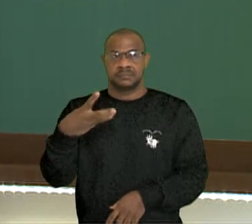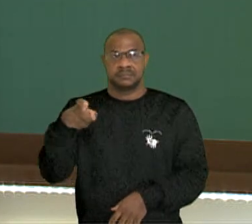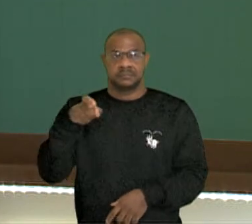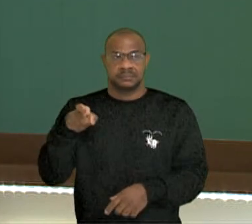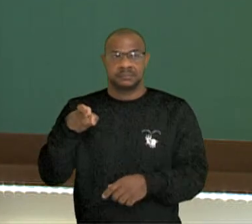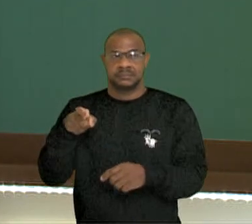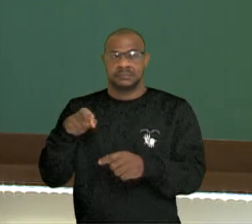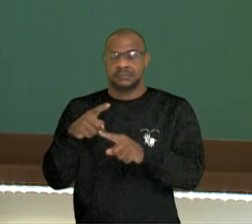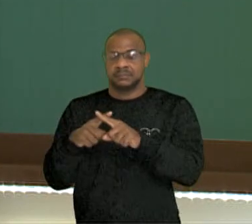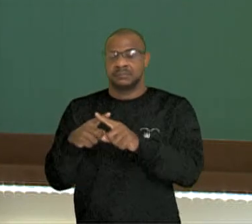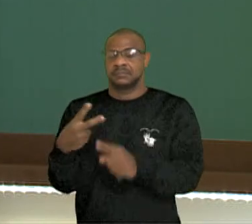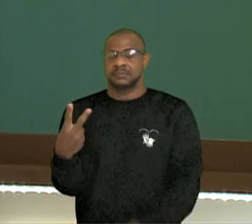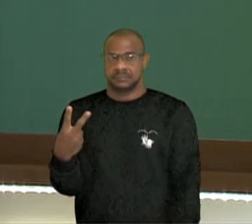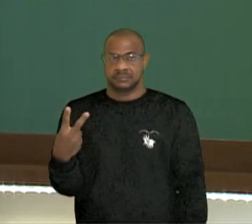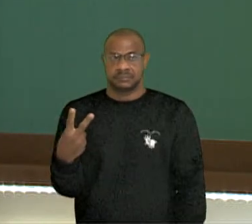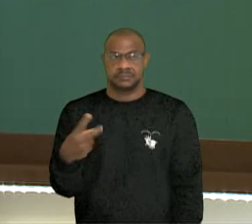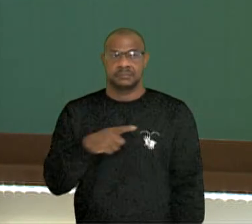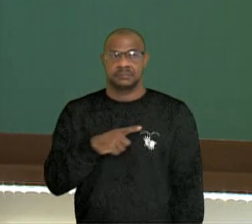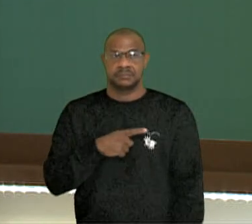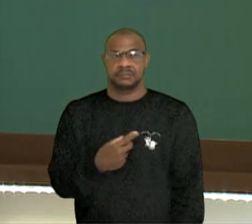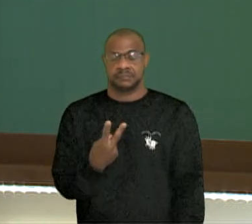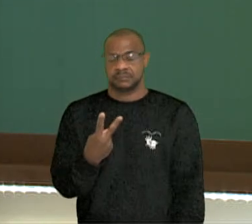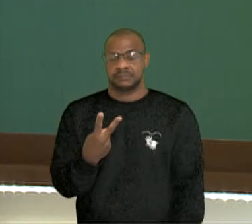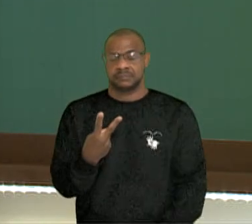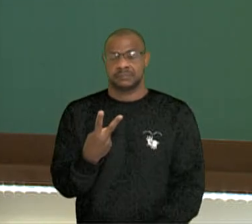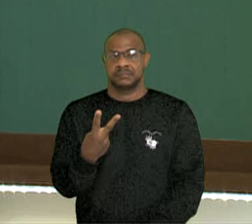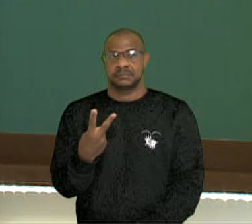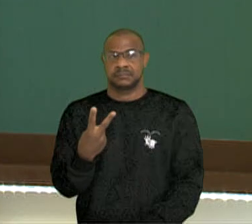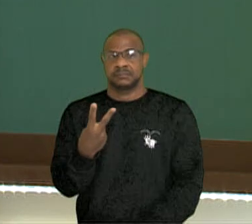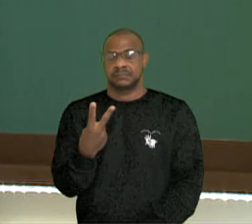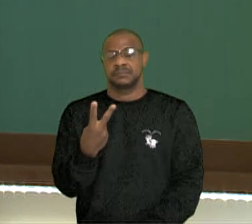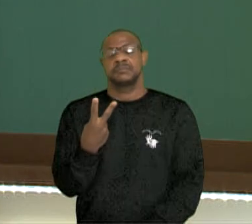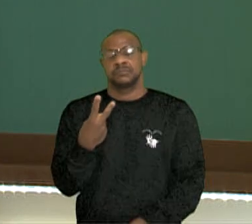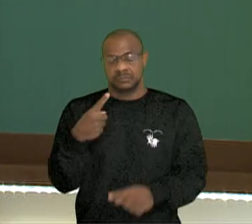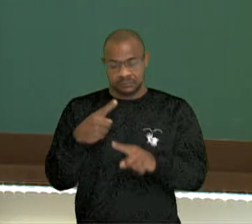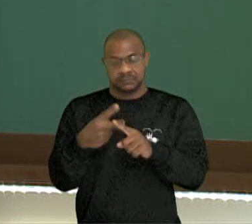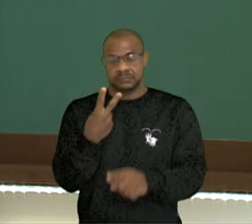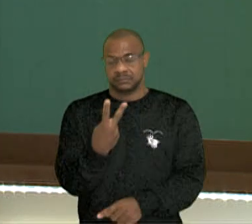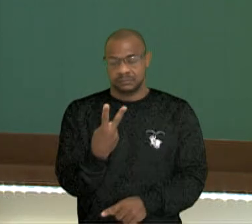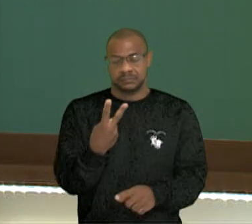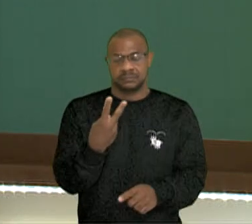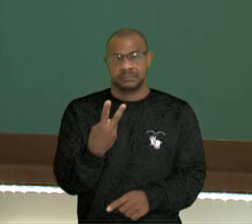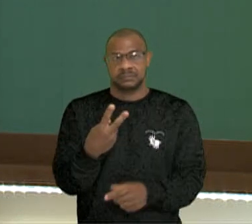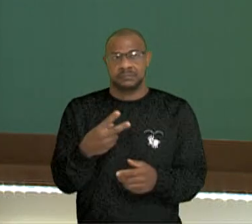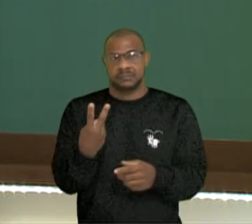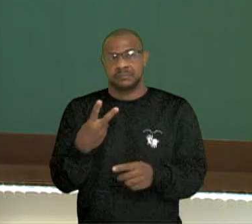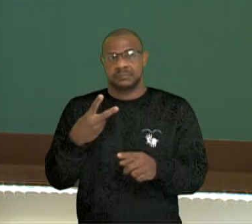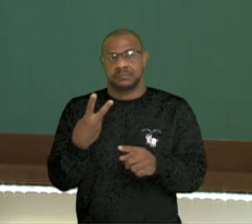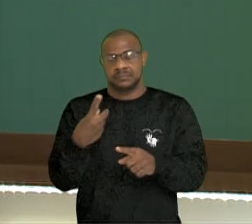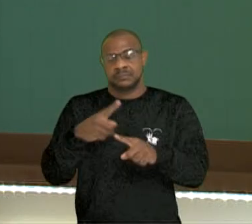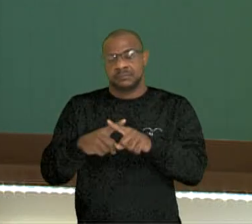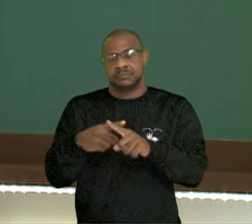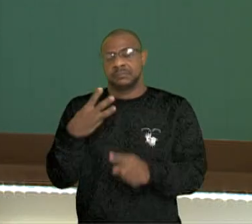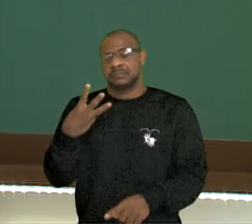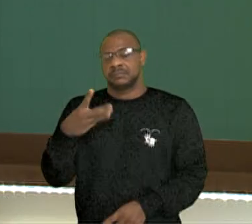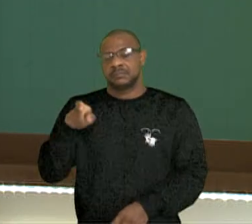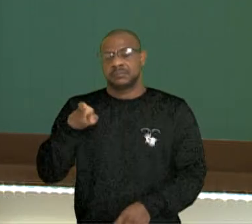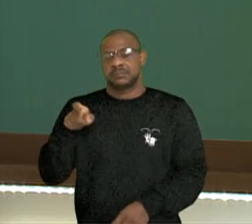2 termos, eu vou ter 2 vezes 2 vezes 3x. 2 vezes 2, 4. 4 vezes